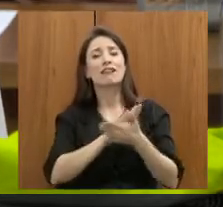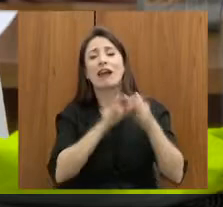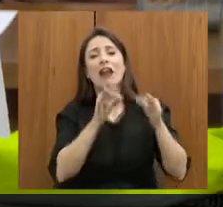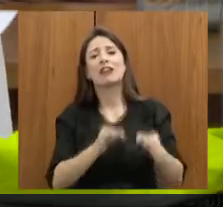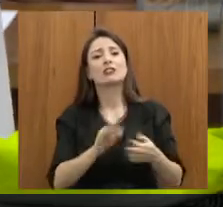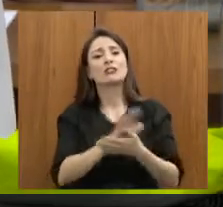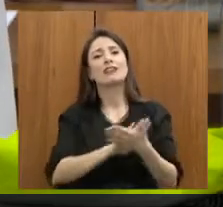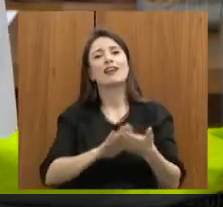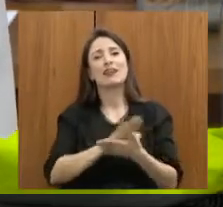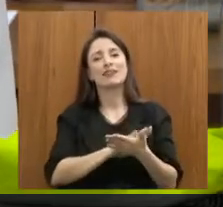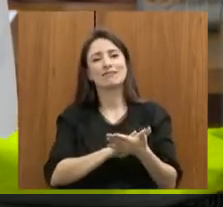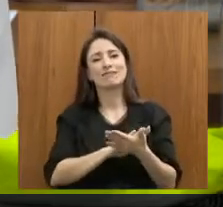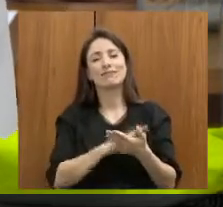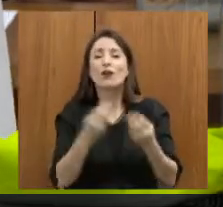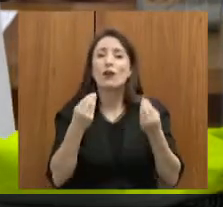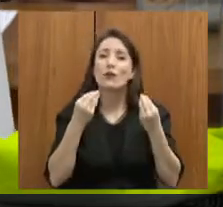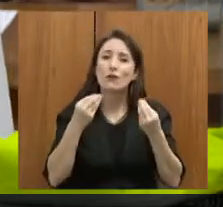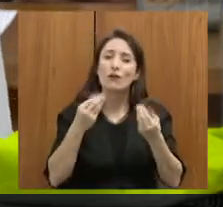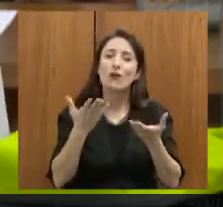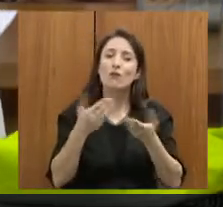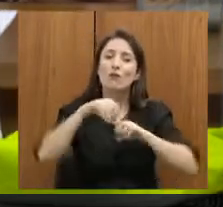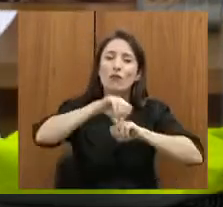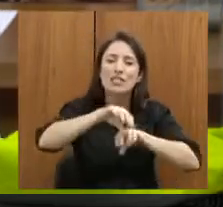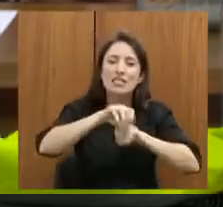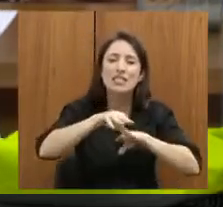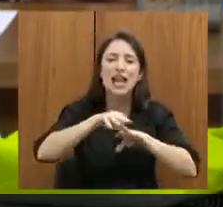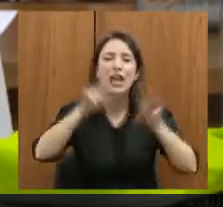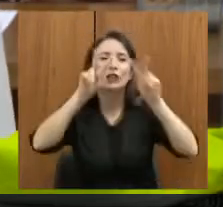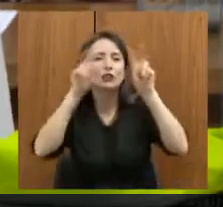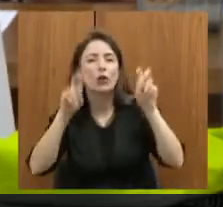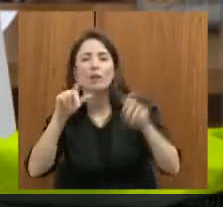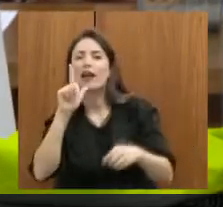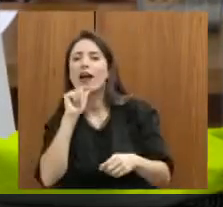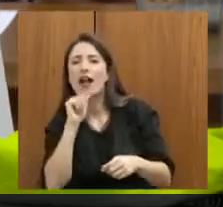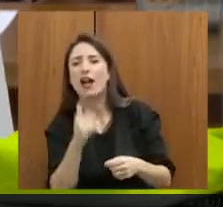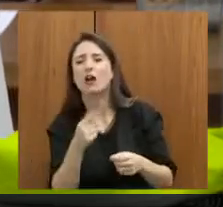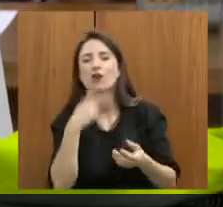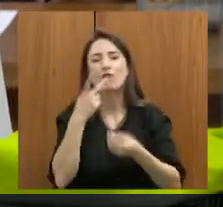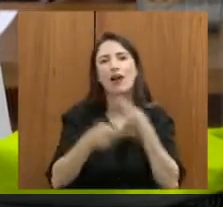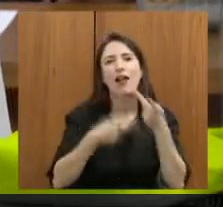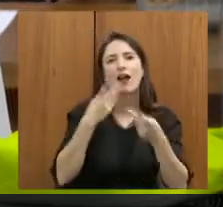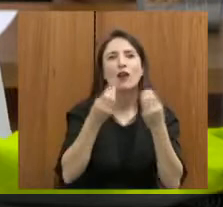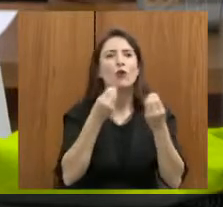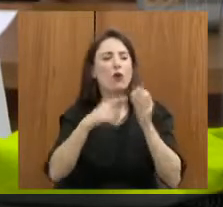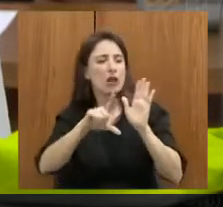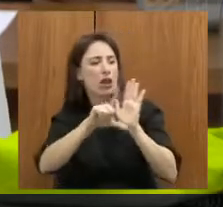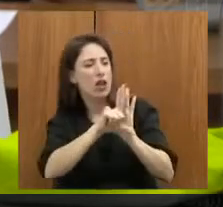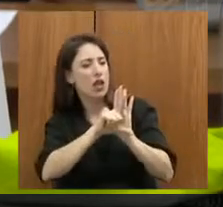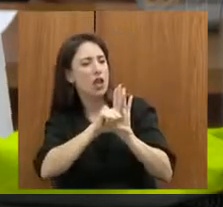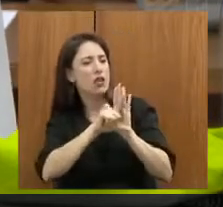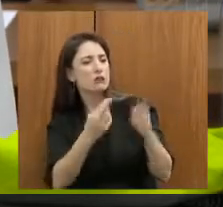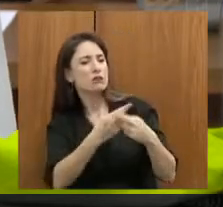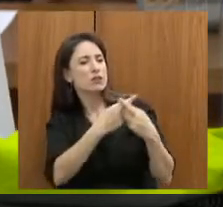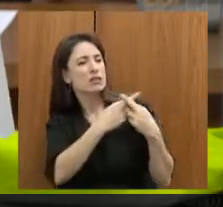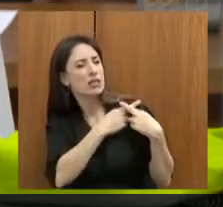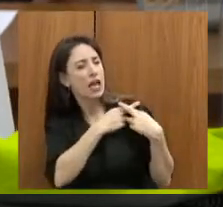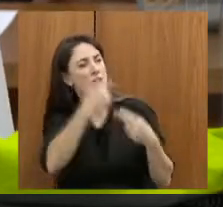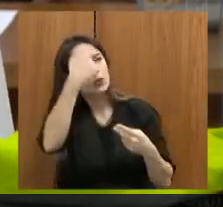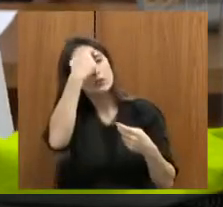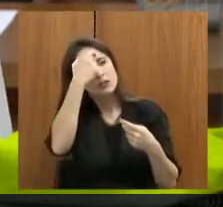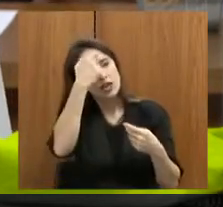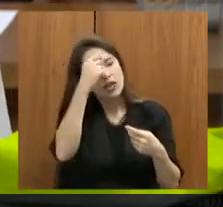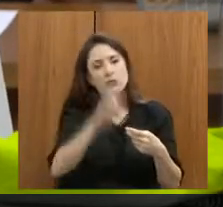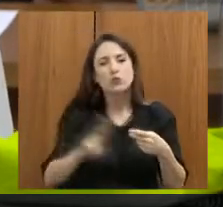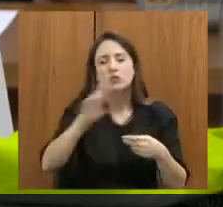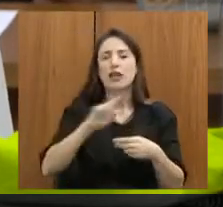e como a gente vai ensinar de água e falar de leis de uso da água a partir dos nossos